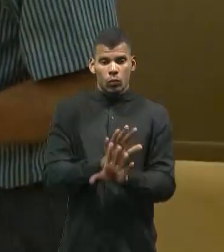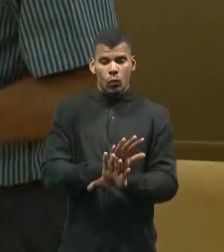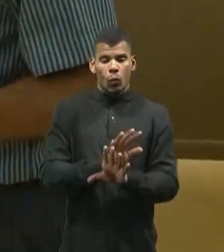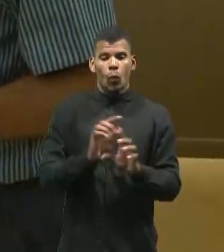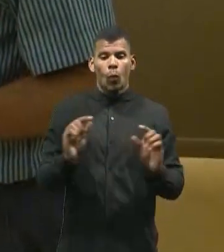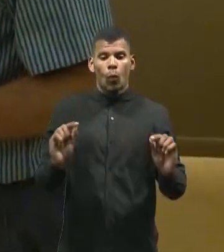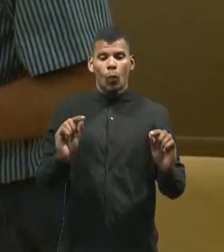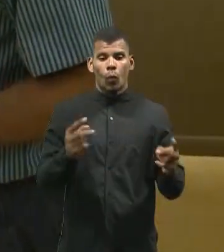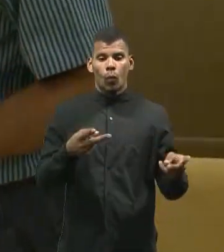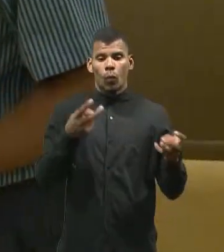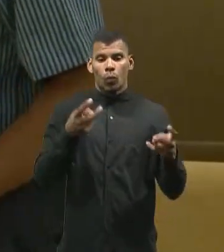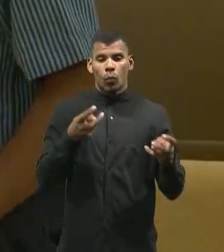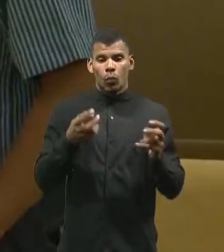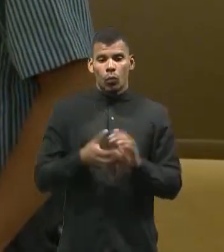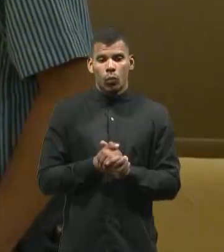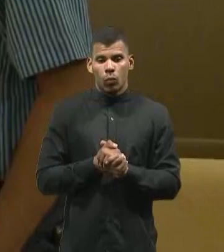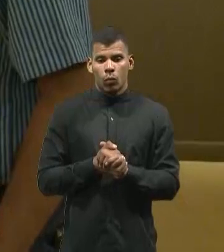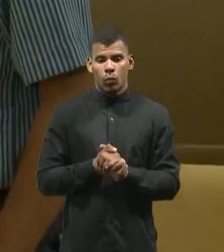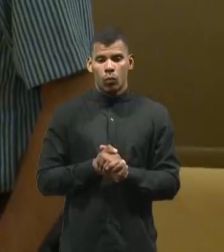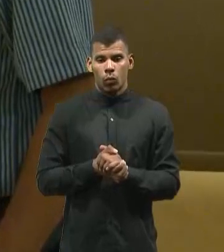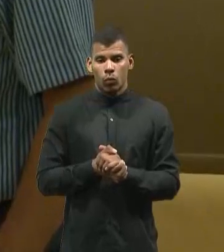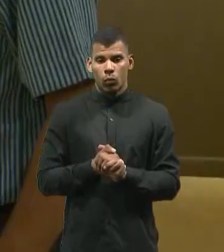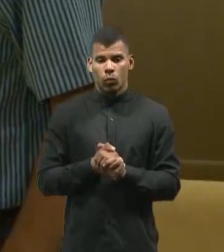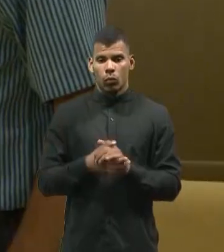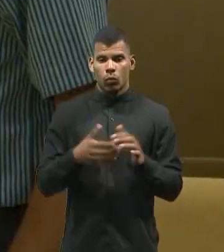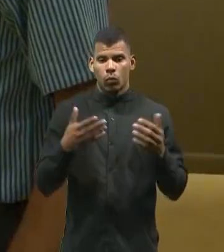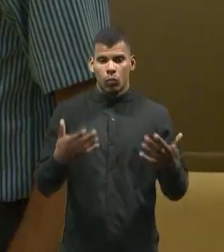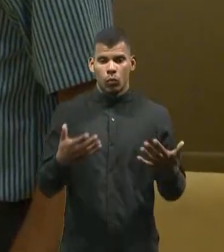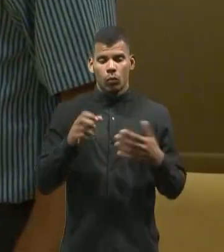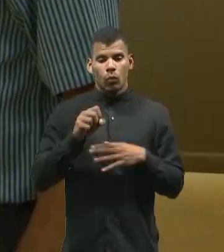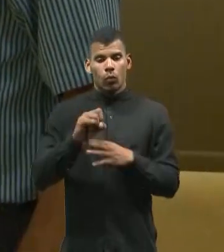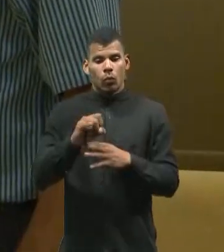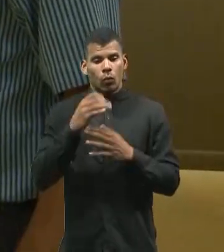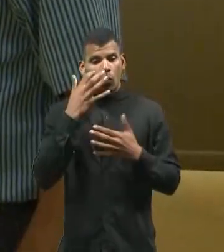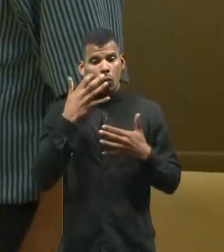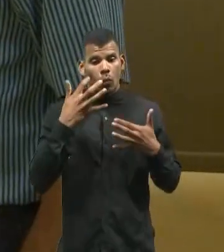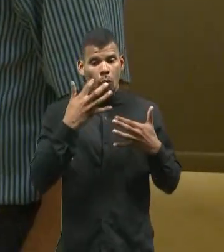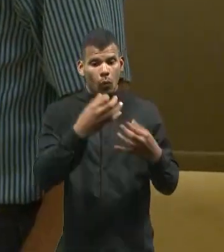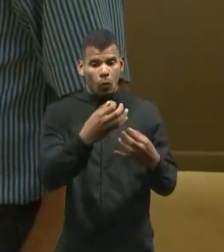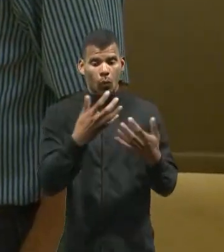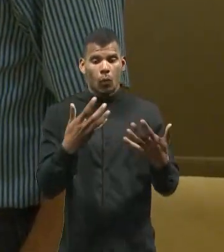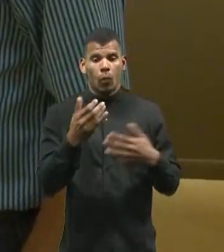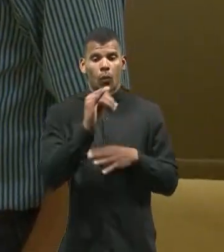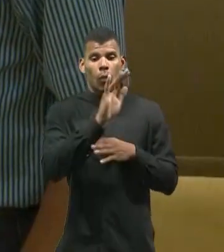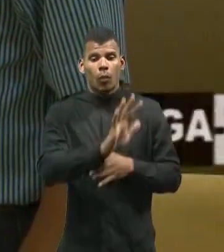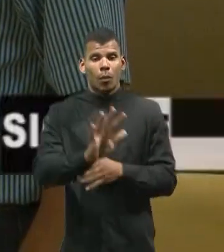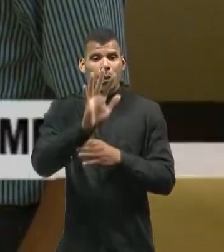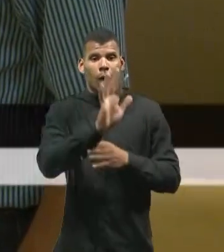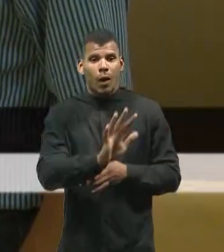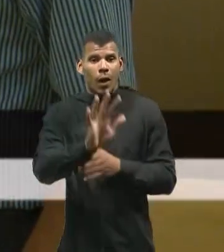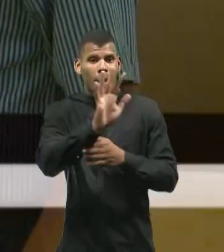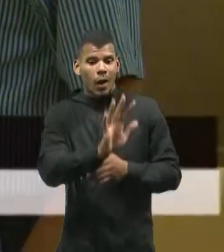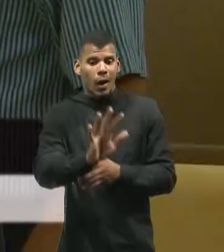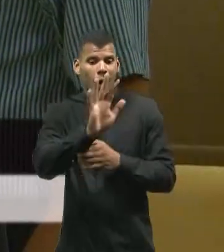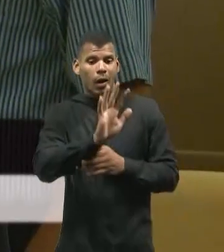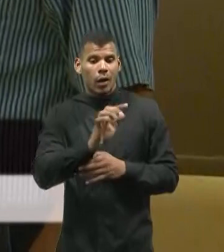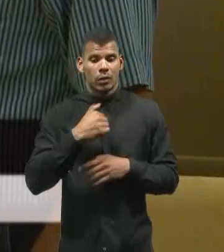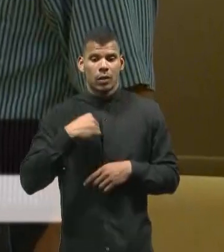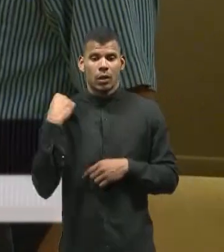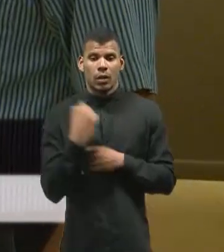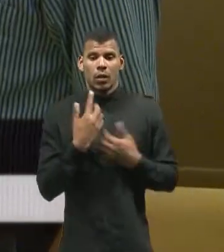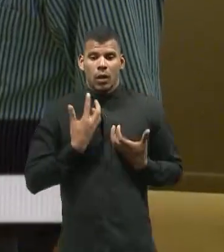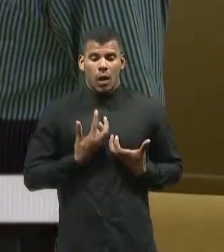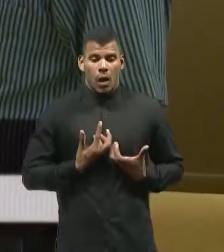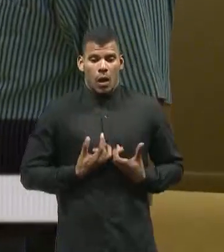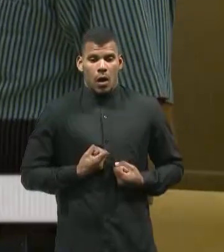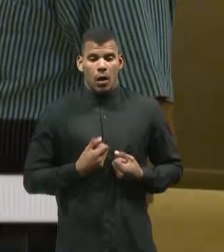ele está vendo? É, porque se você prestar bem atenção, a gente não suporta mais imagem, né? Só imagem. A